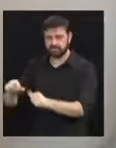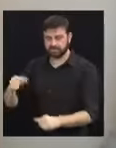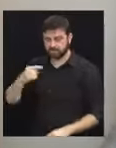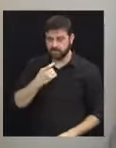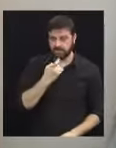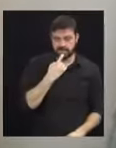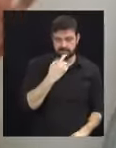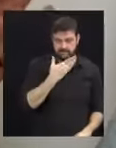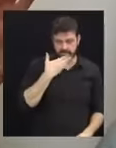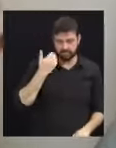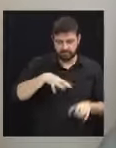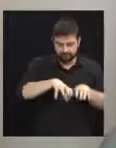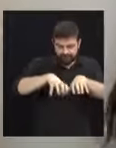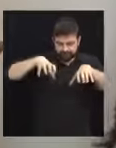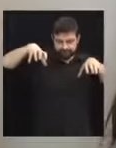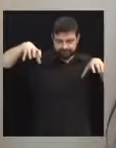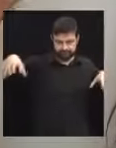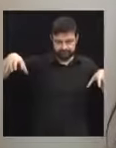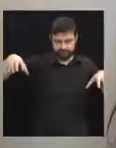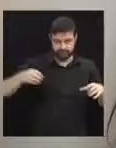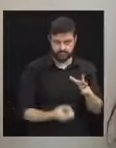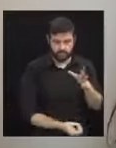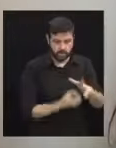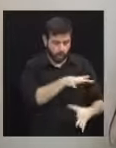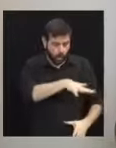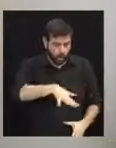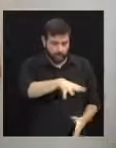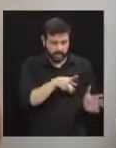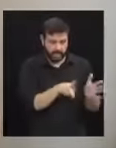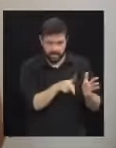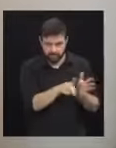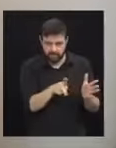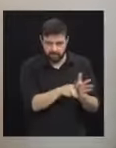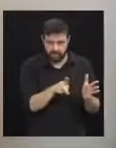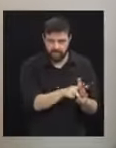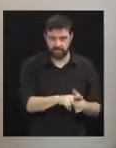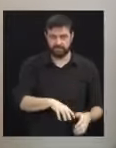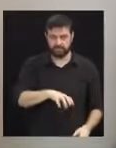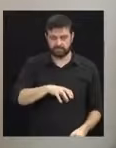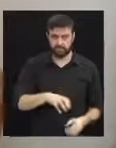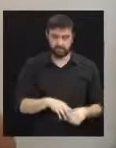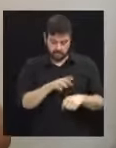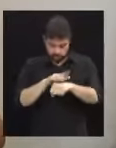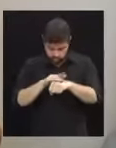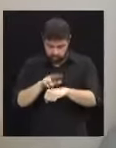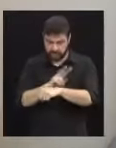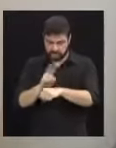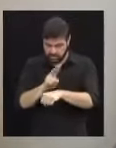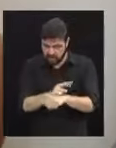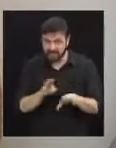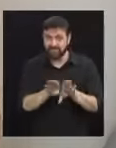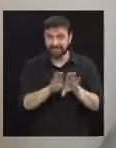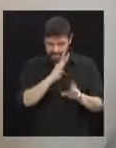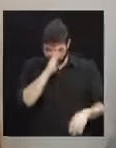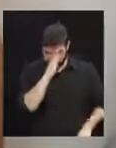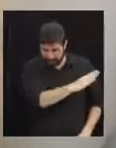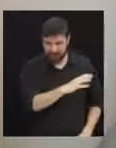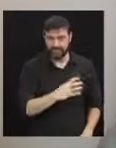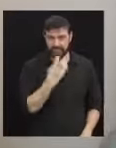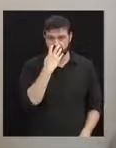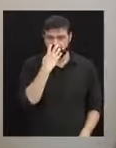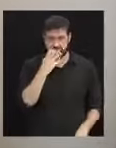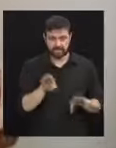Campinas conseguiu separar. Exatamente. Criar um departamento que cuidasse da questão das epidemias e também dos animais, mas ainda é uma política que